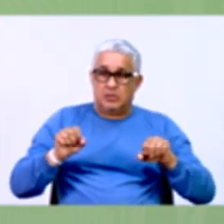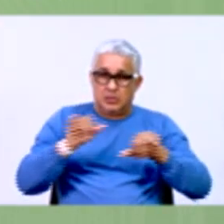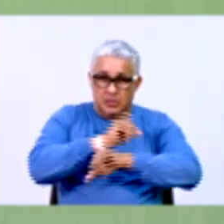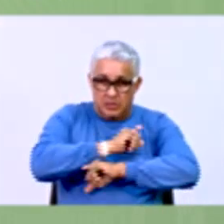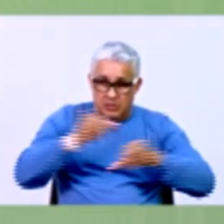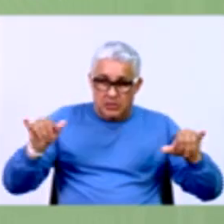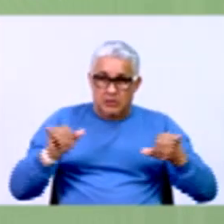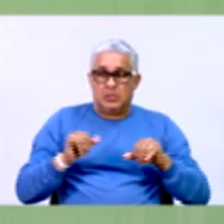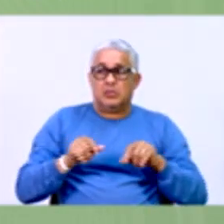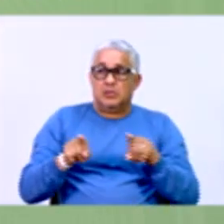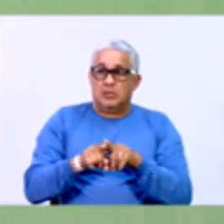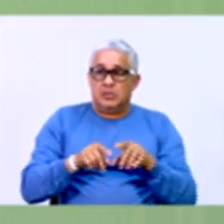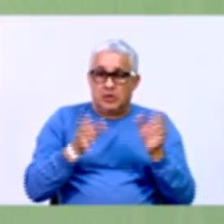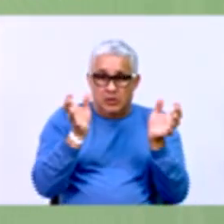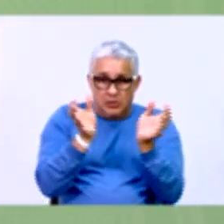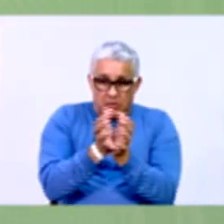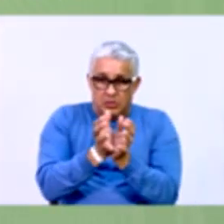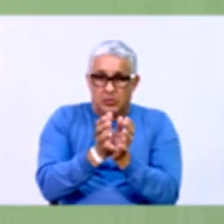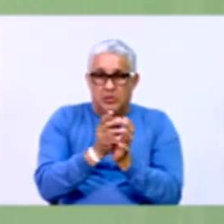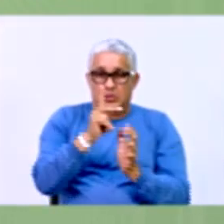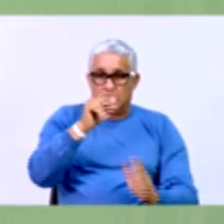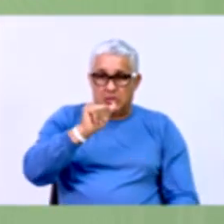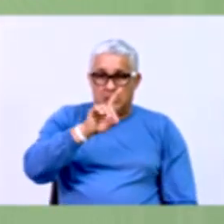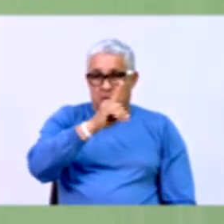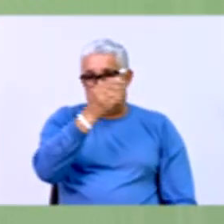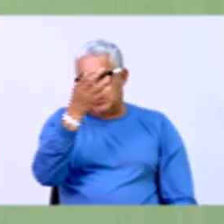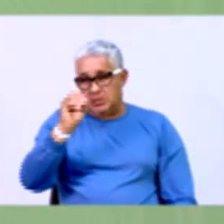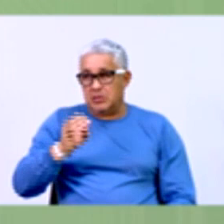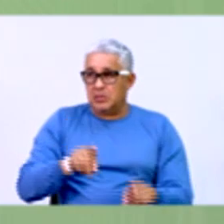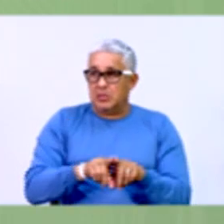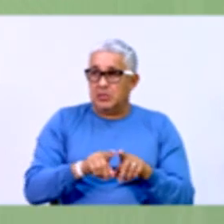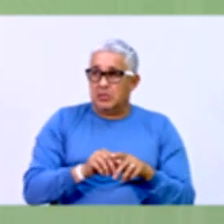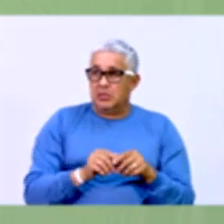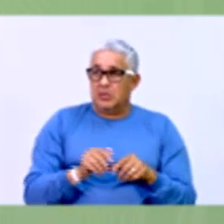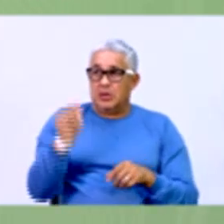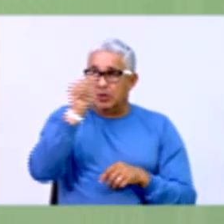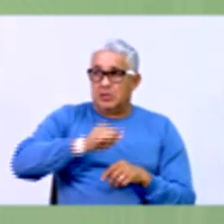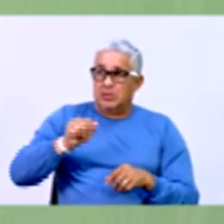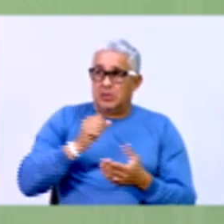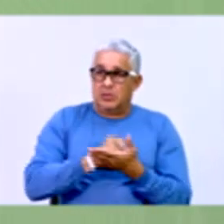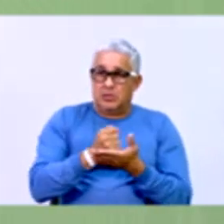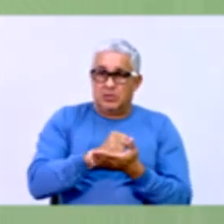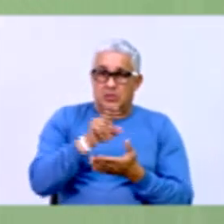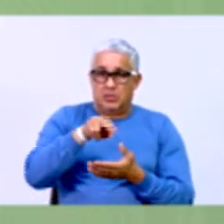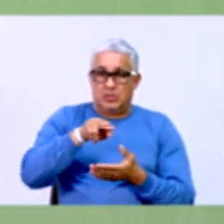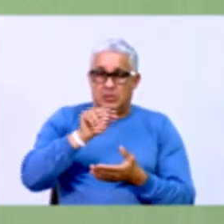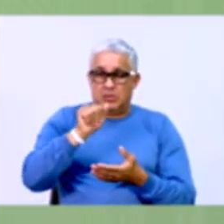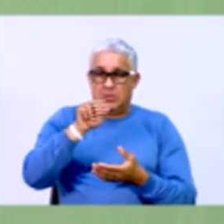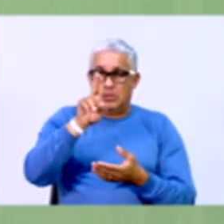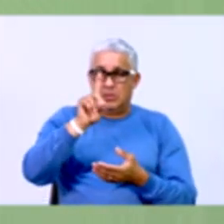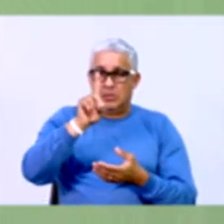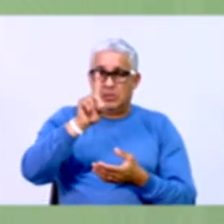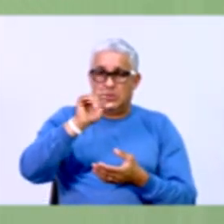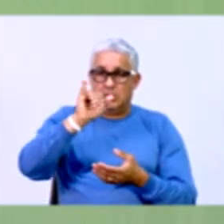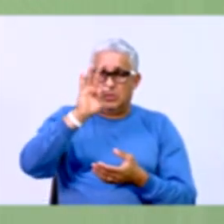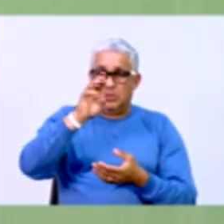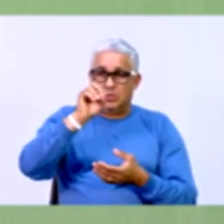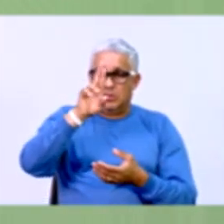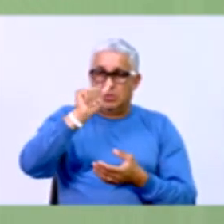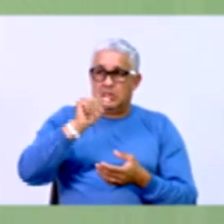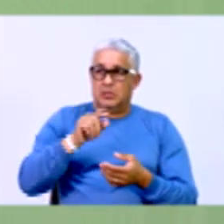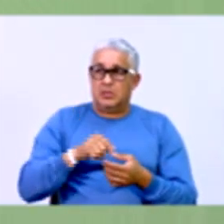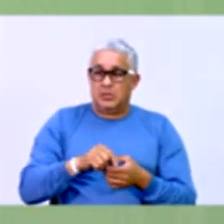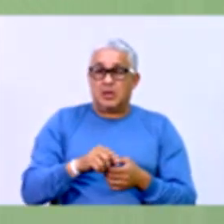da Associação de Controle e Auditoria de Tecnologia da Informação, que vão definir normas e práticas para